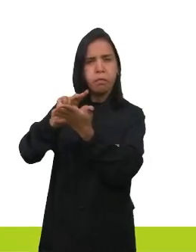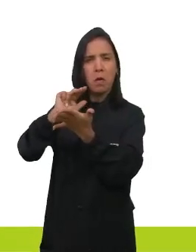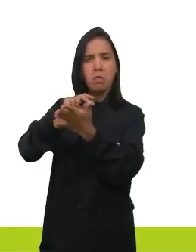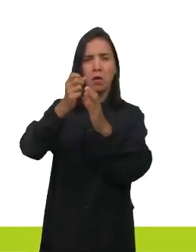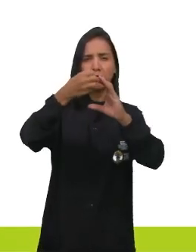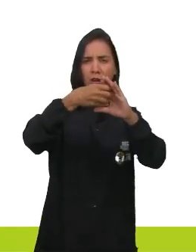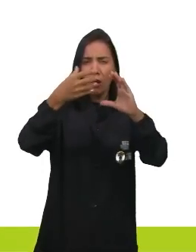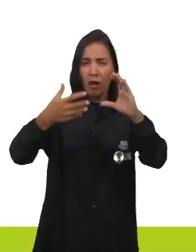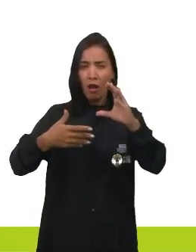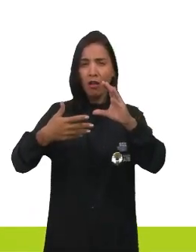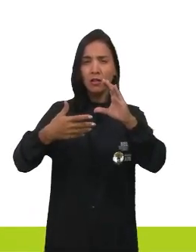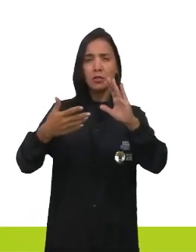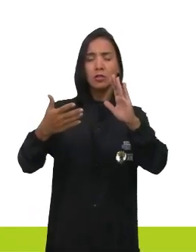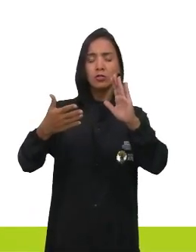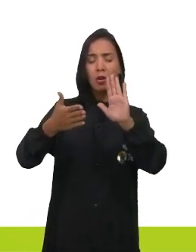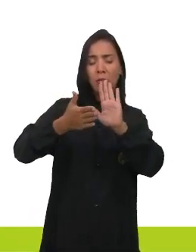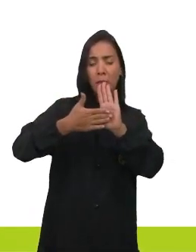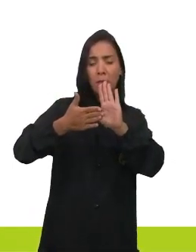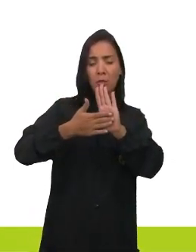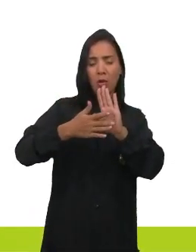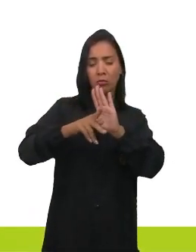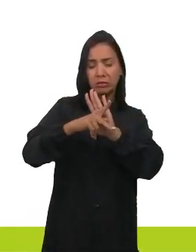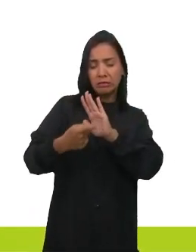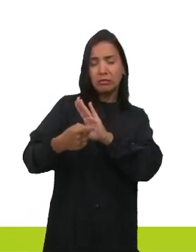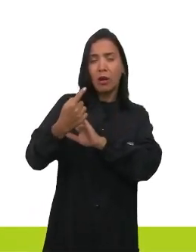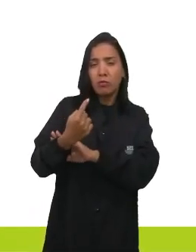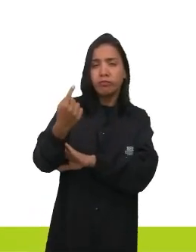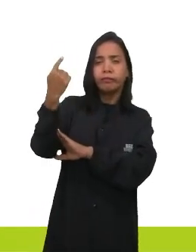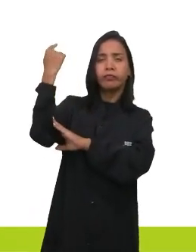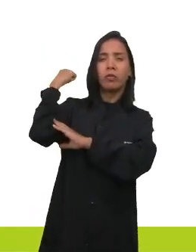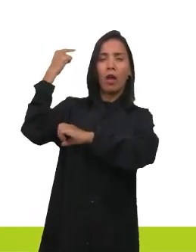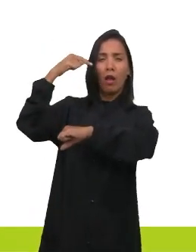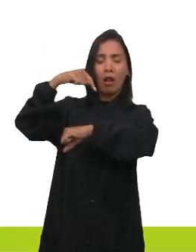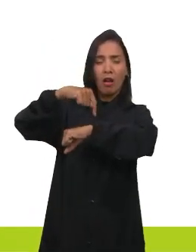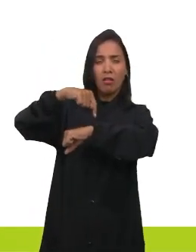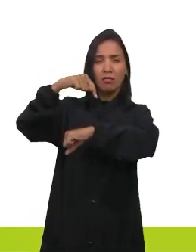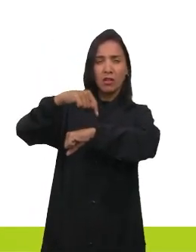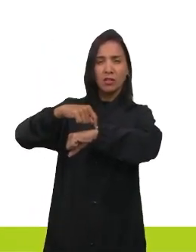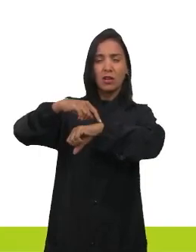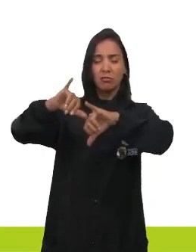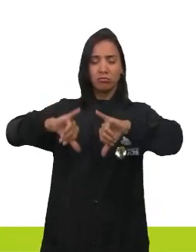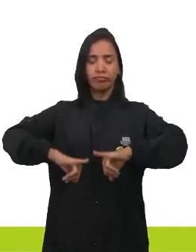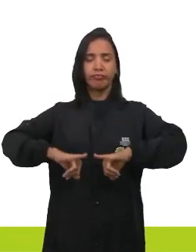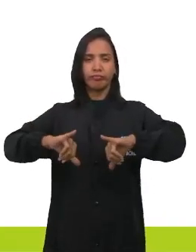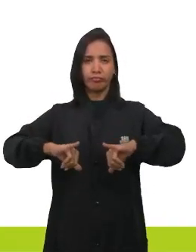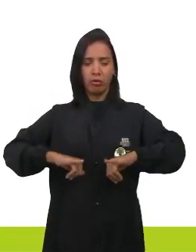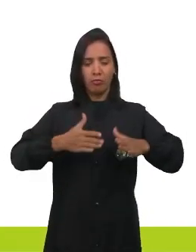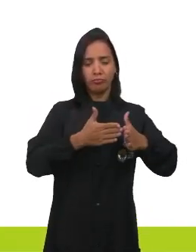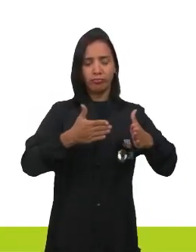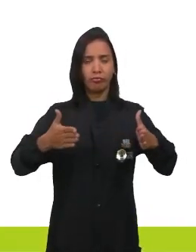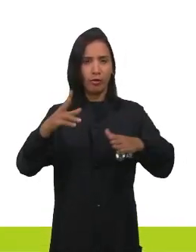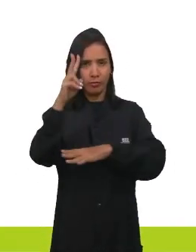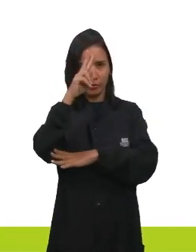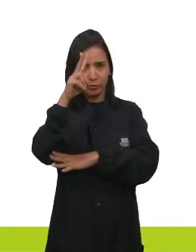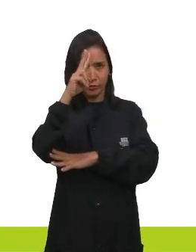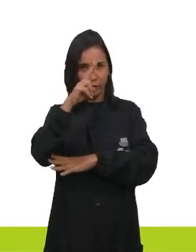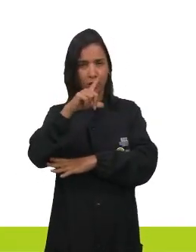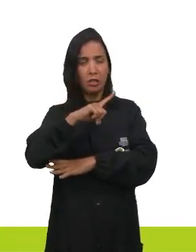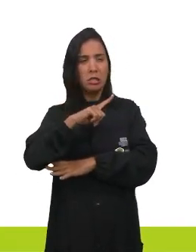uma época maldita. Filhos arrancados ao seio das mães, virgens violadas em